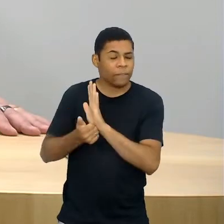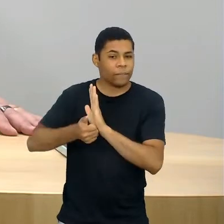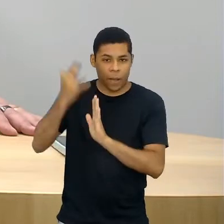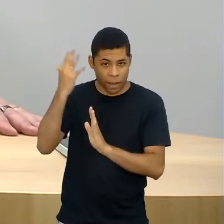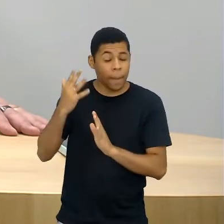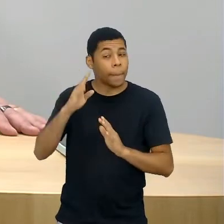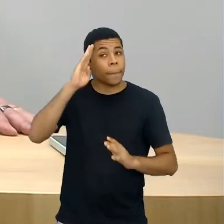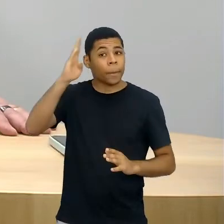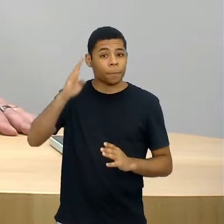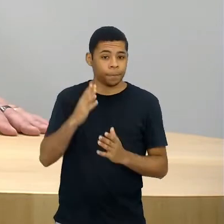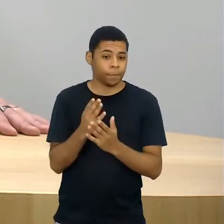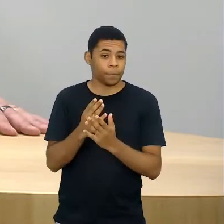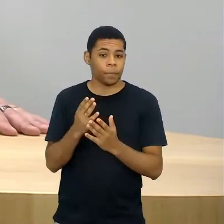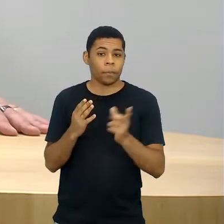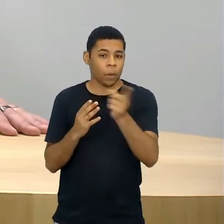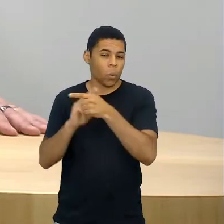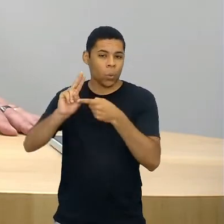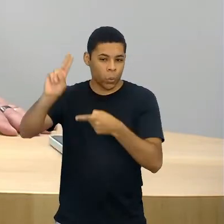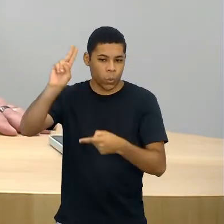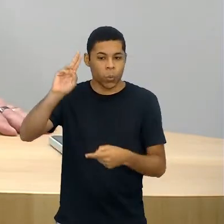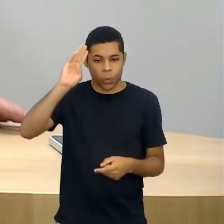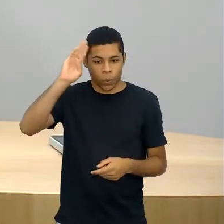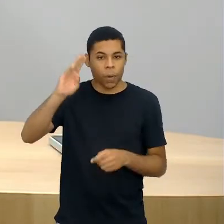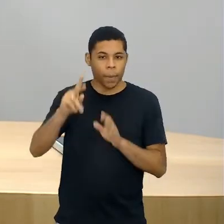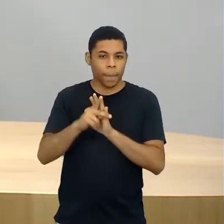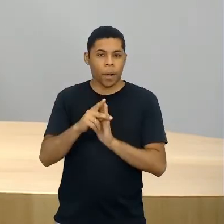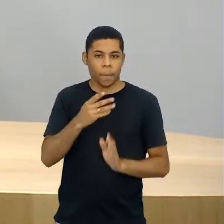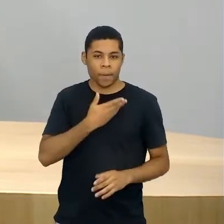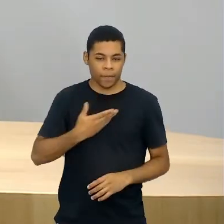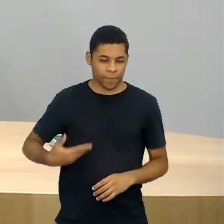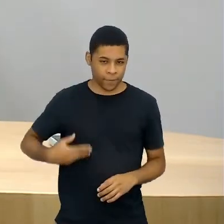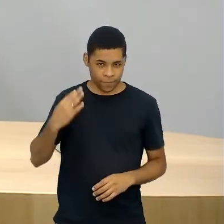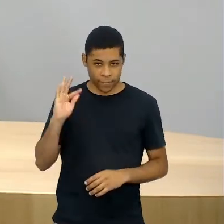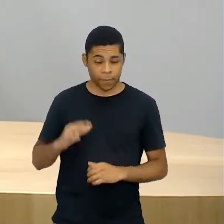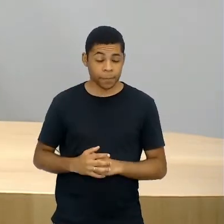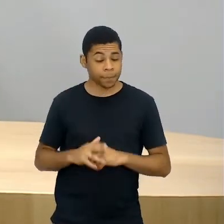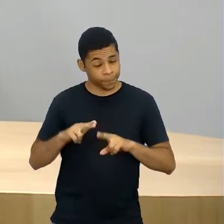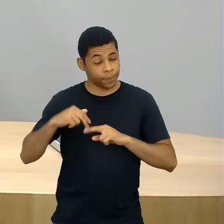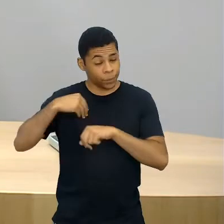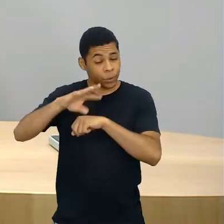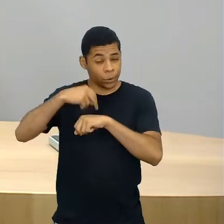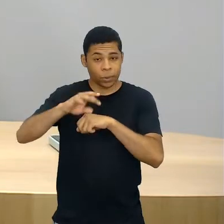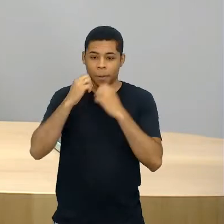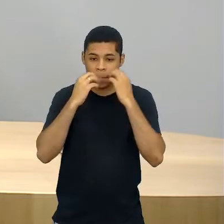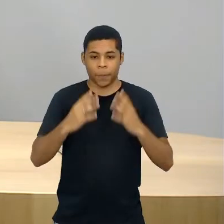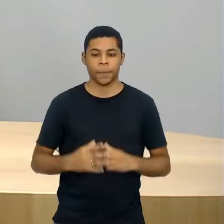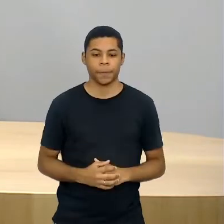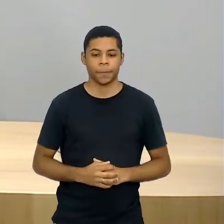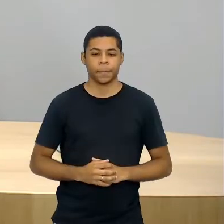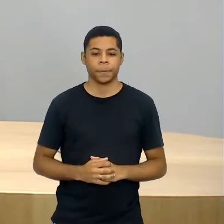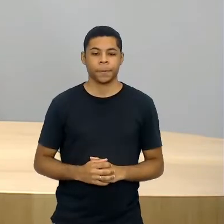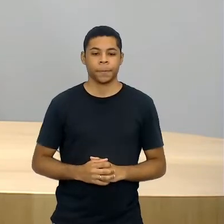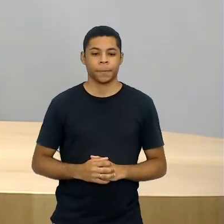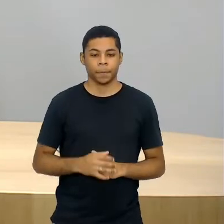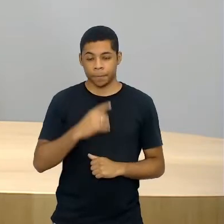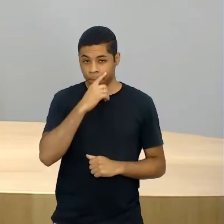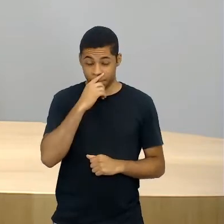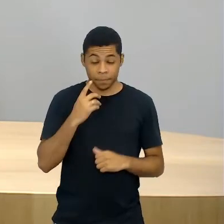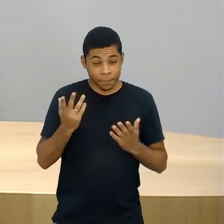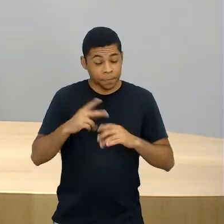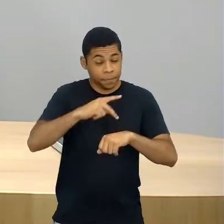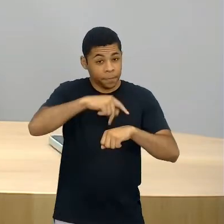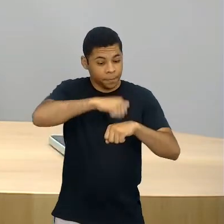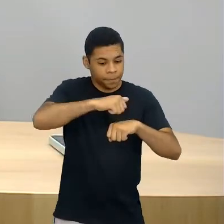das escolas, das universidades federais. Então é sempre bom dar essas dicas aí. Então as rochas ígneas, elas têm